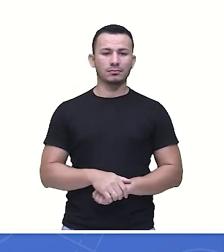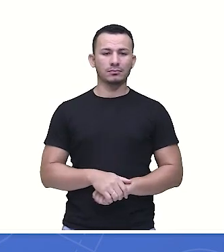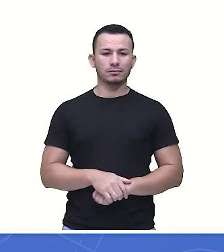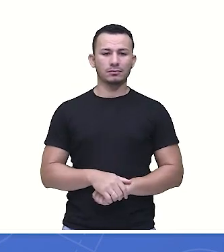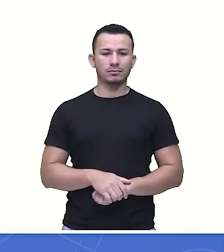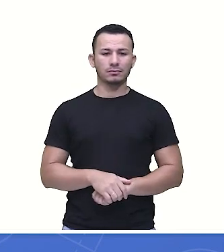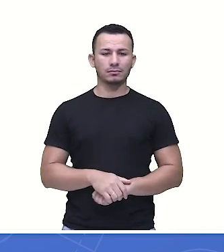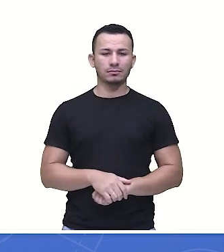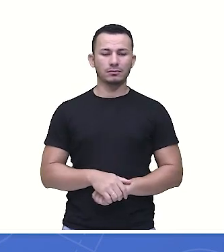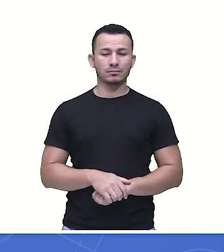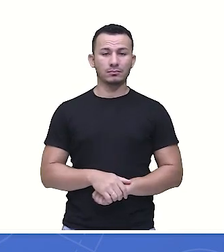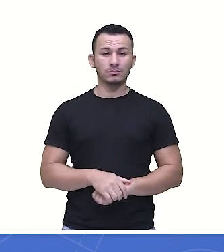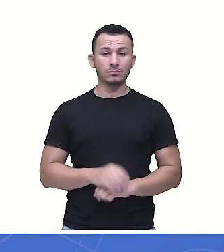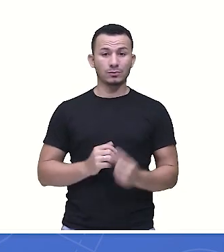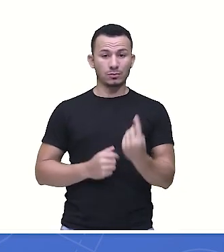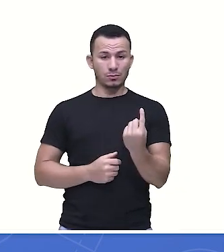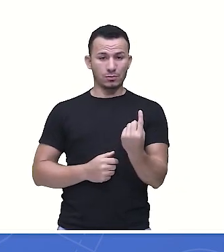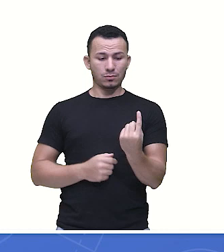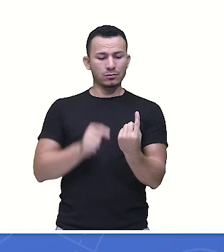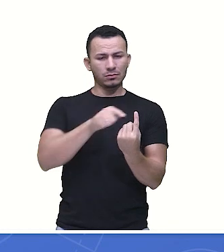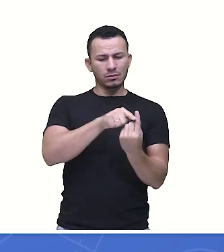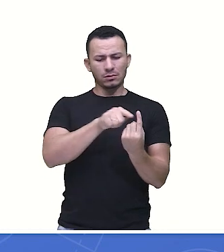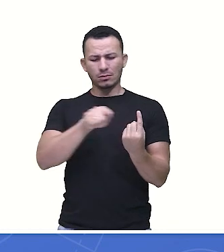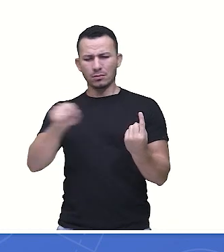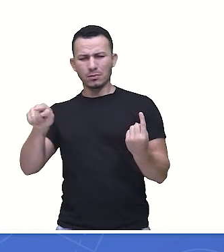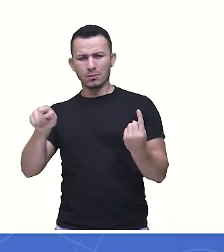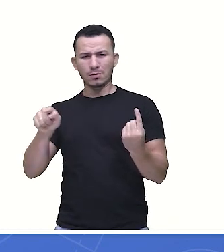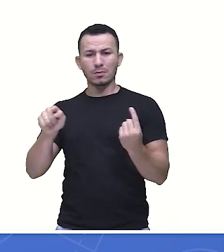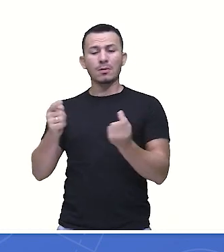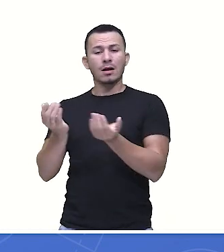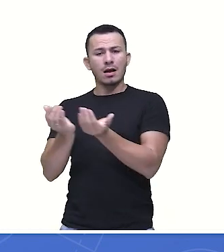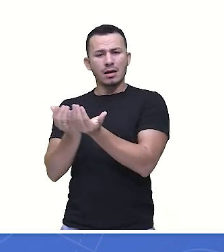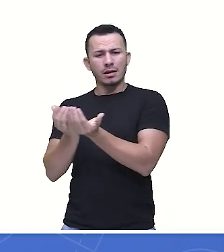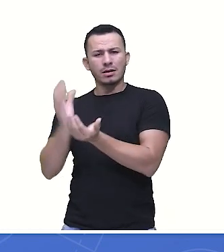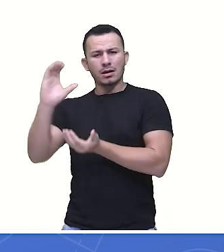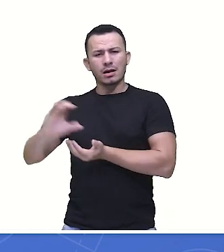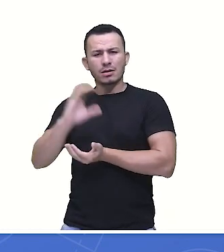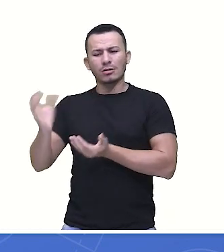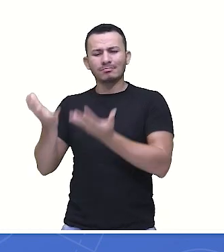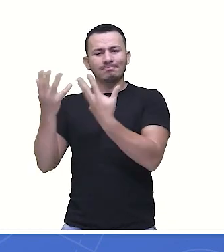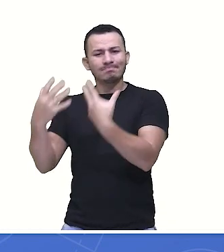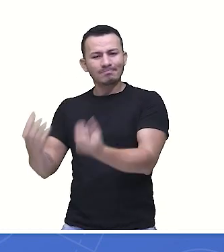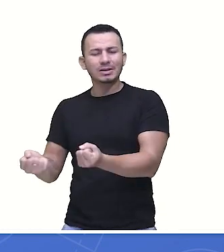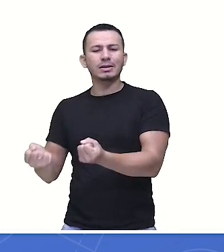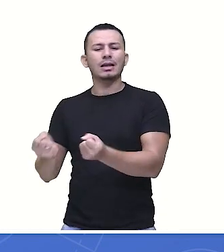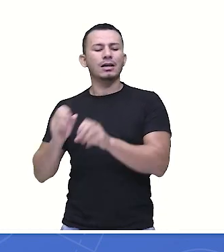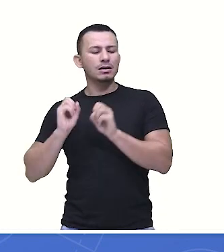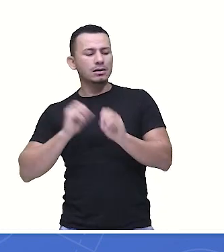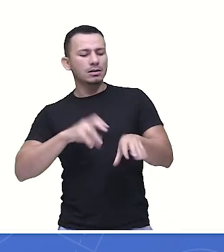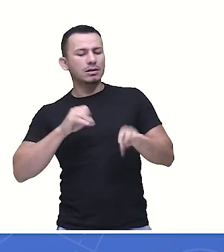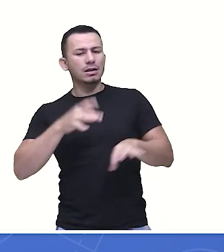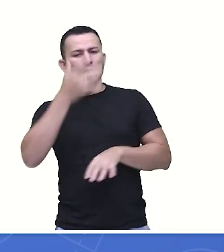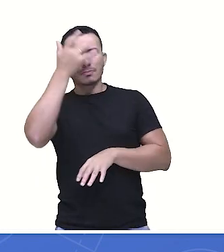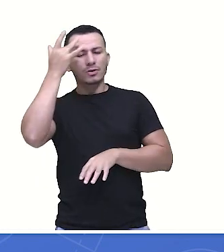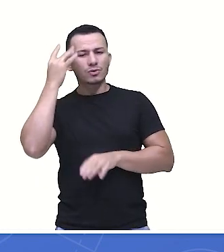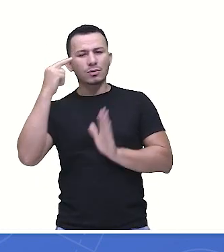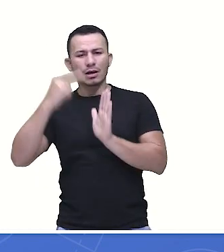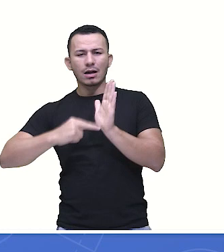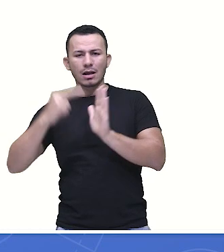O item 1. A boa vontade da Igreja Católica de ensinar a ler e escrever para a leitura da